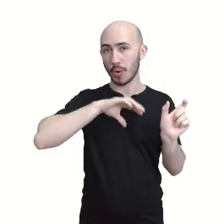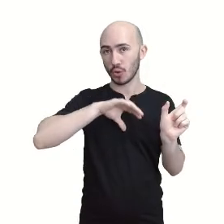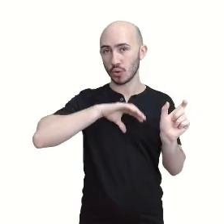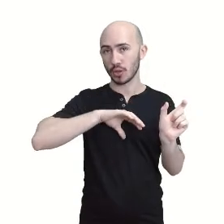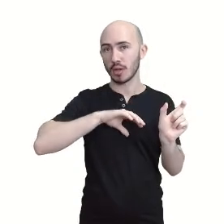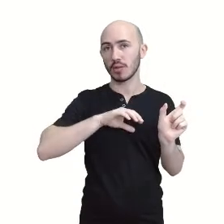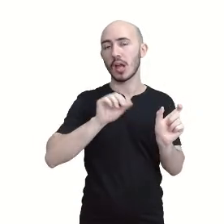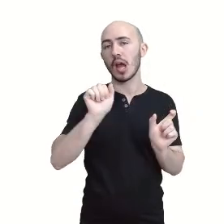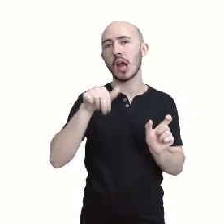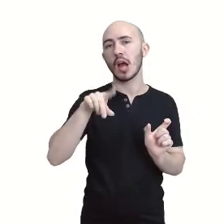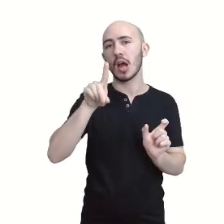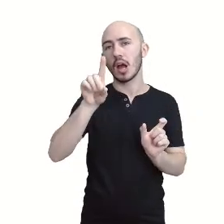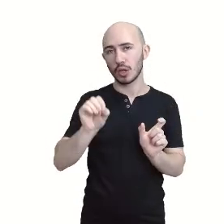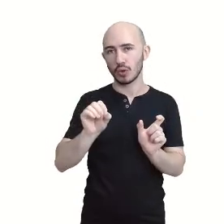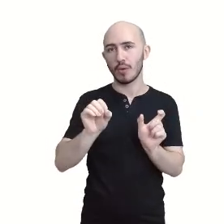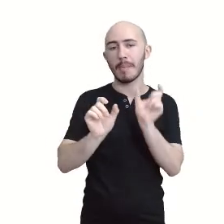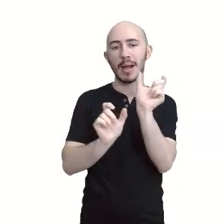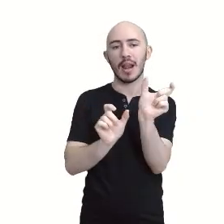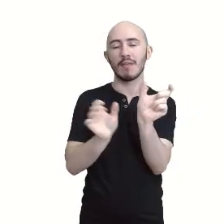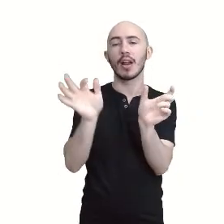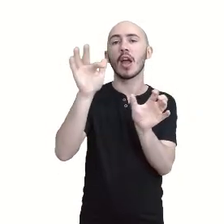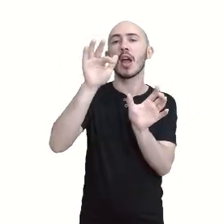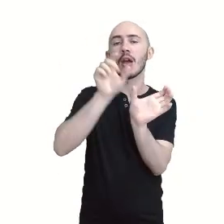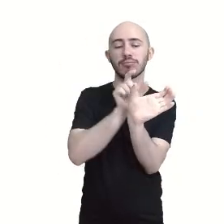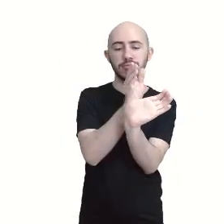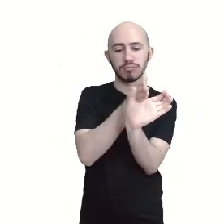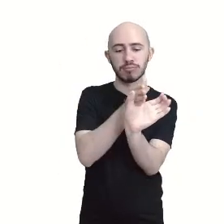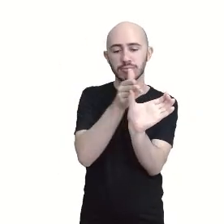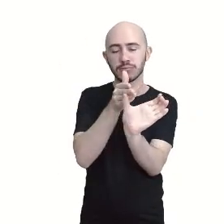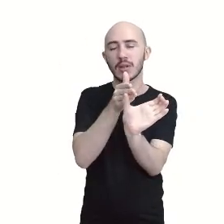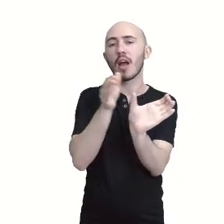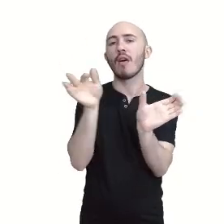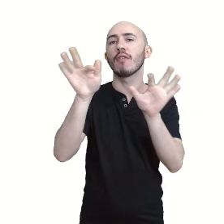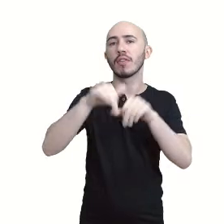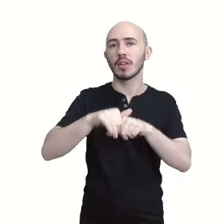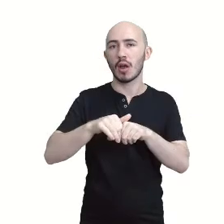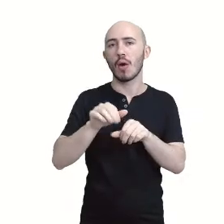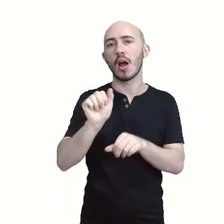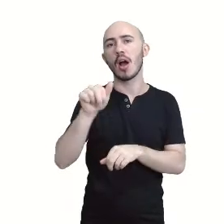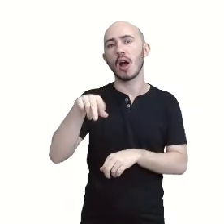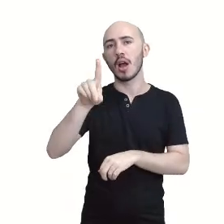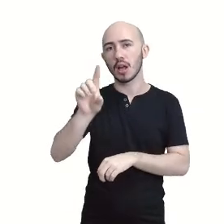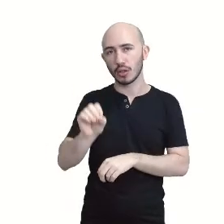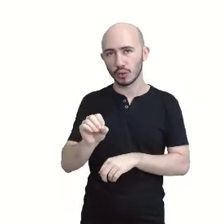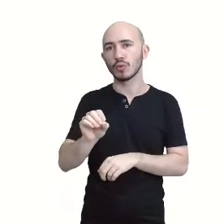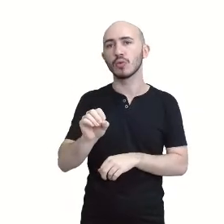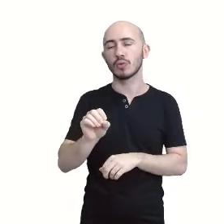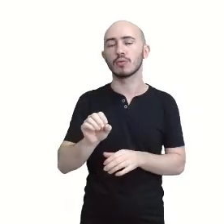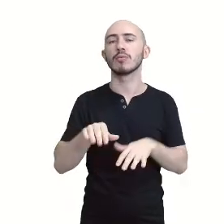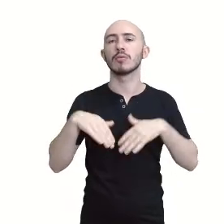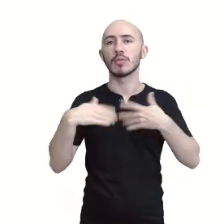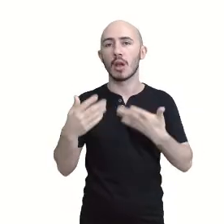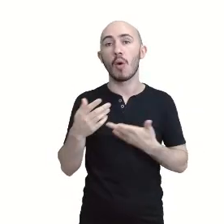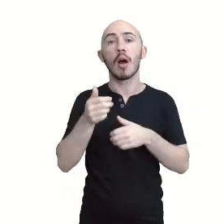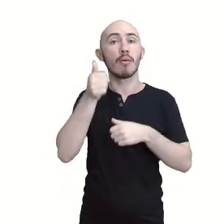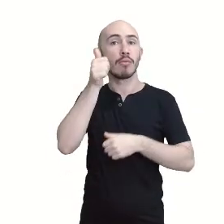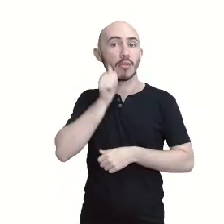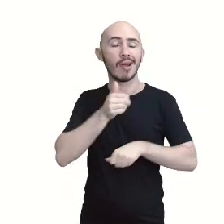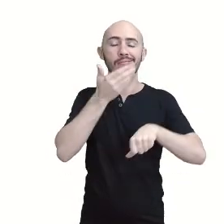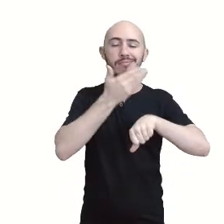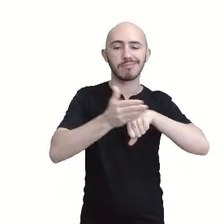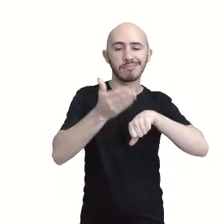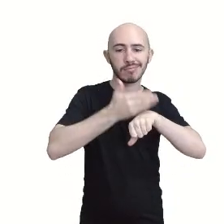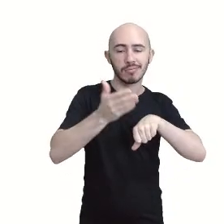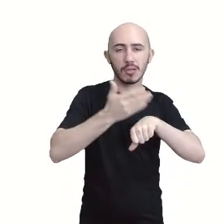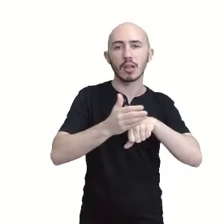né? Conversando, lendo, sorrindo, por exemplo. Então, ela está praticando, ele